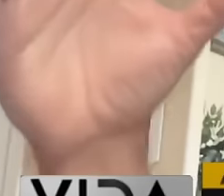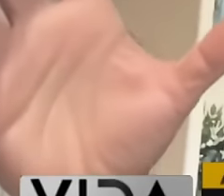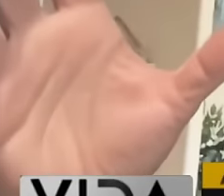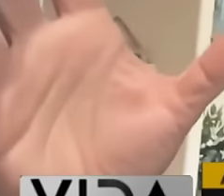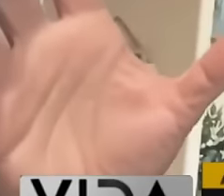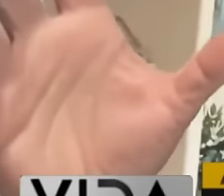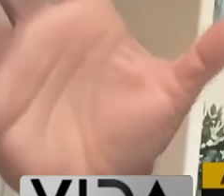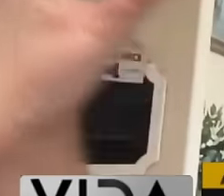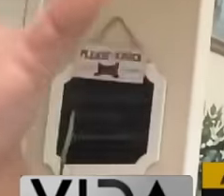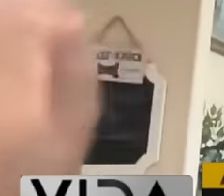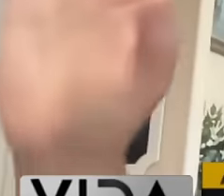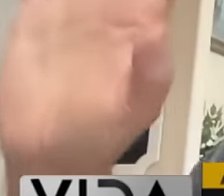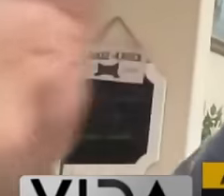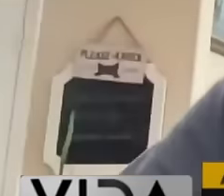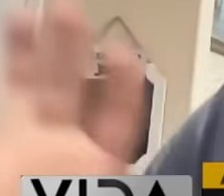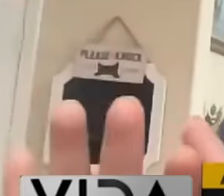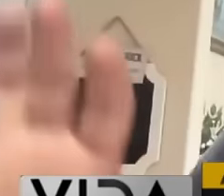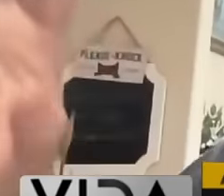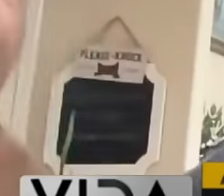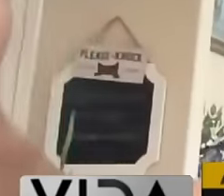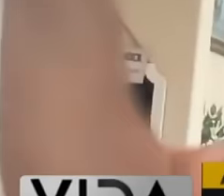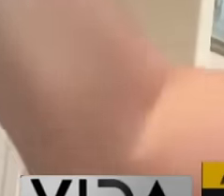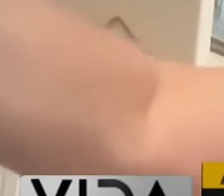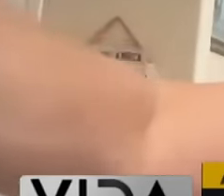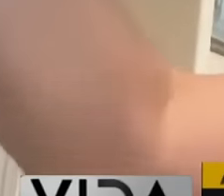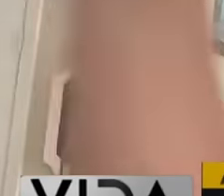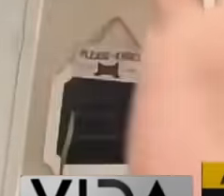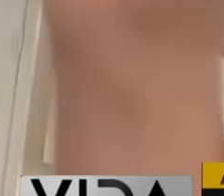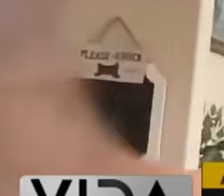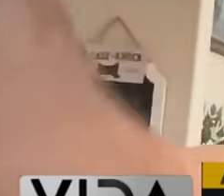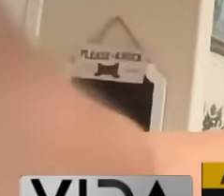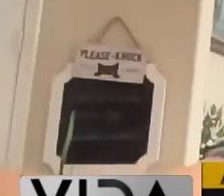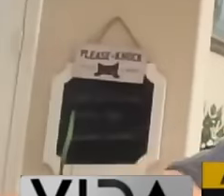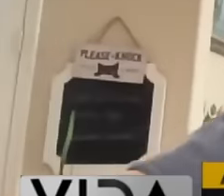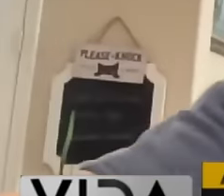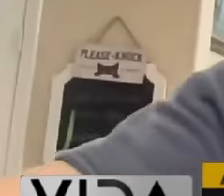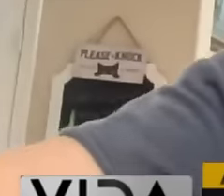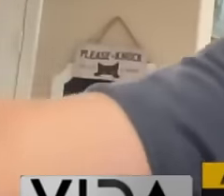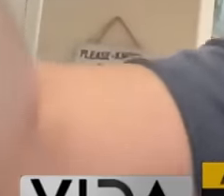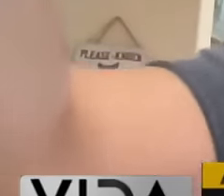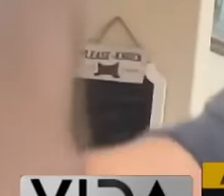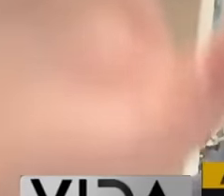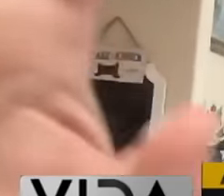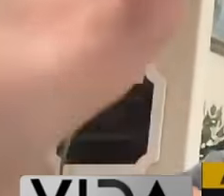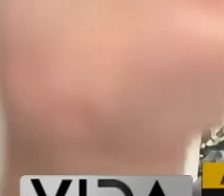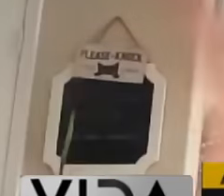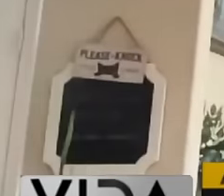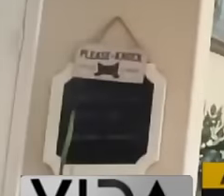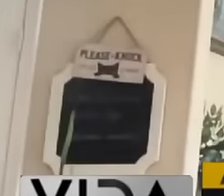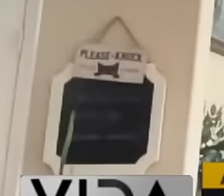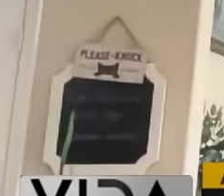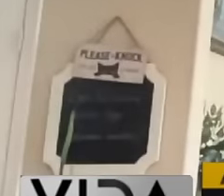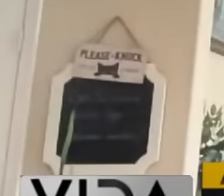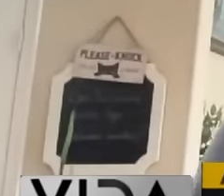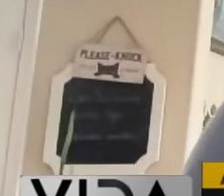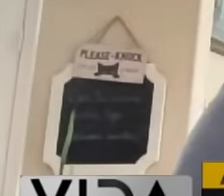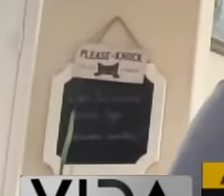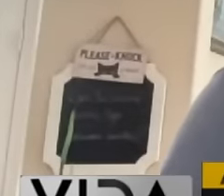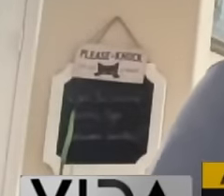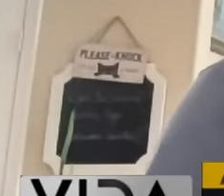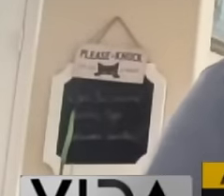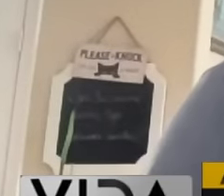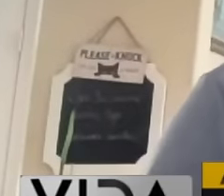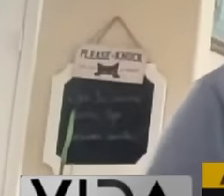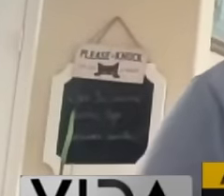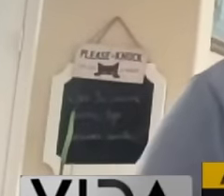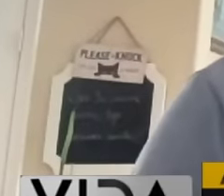que fazer o quê? Olha, vamos nos separar desse indivíduo petista, delegado petista,